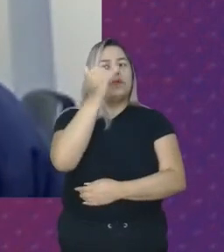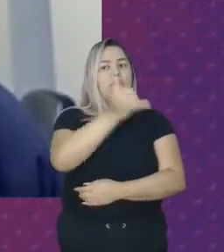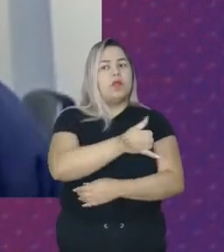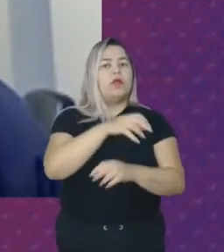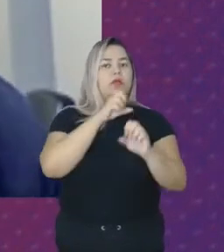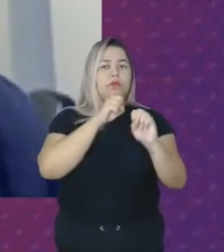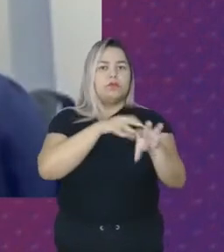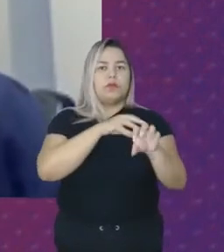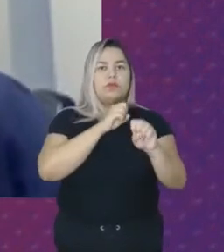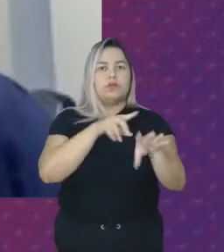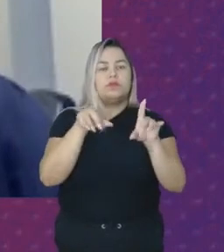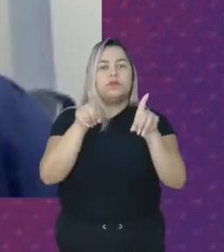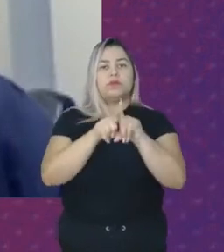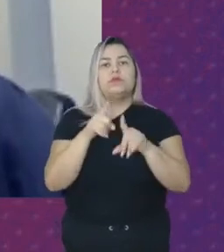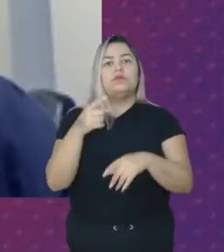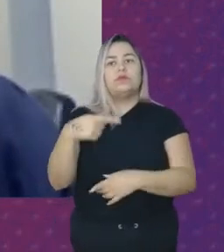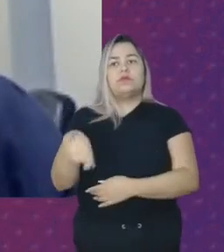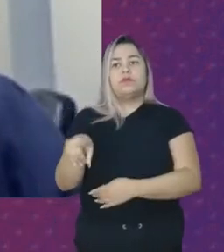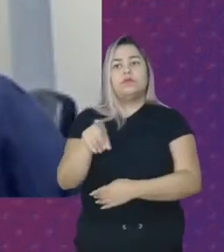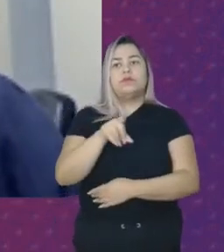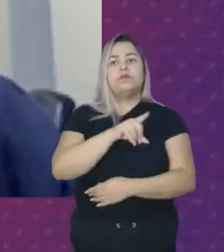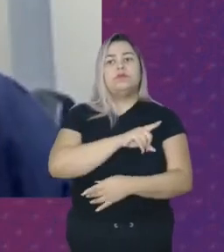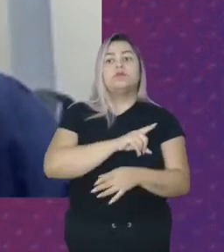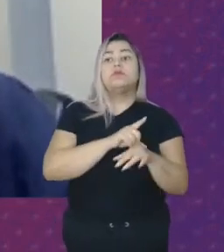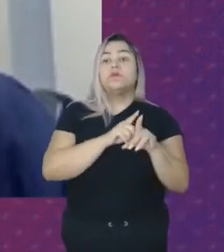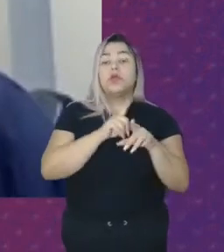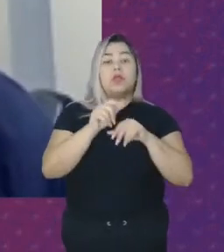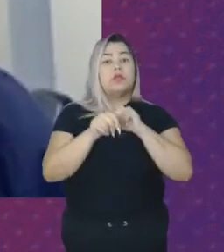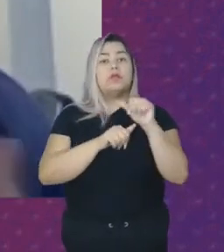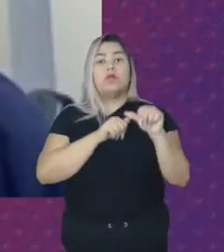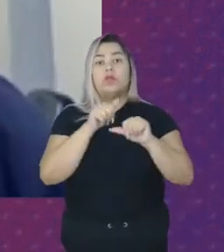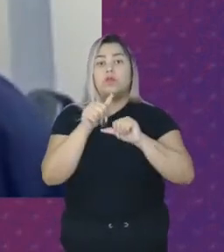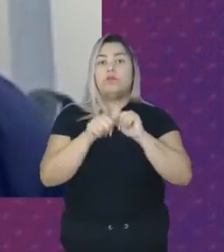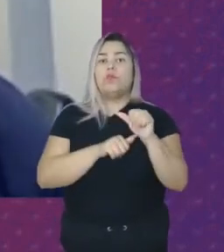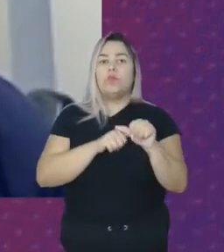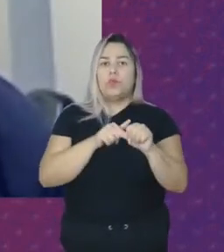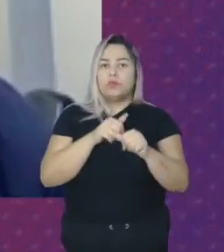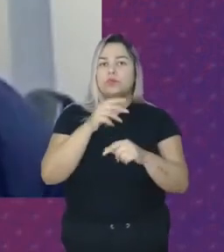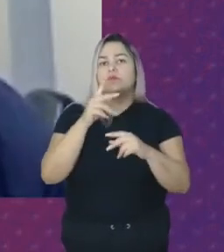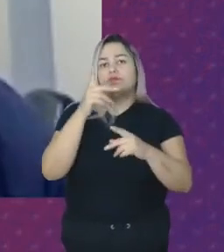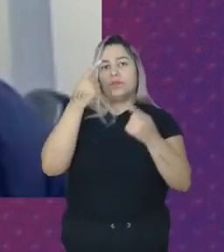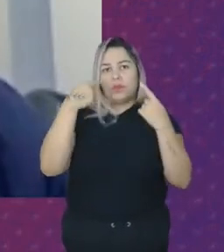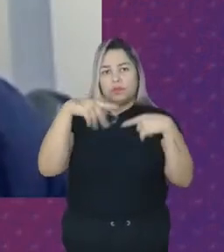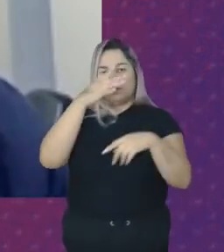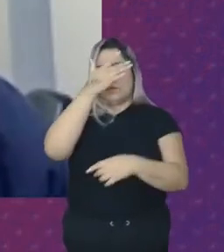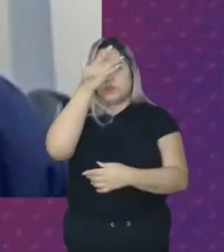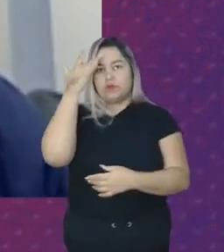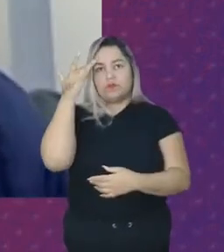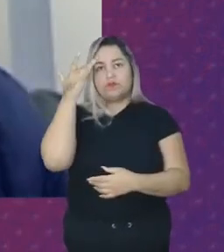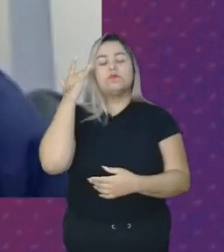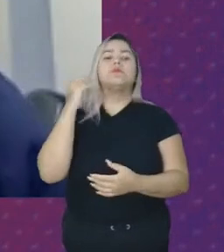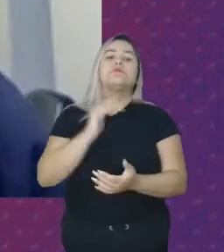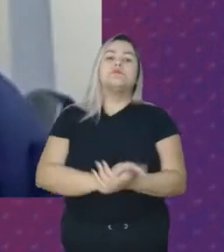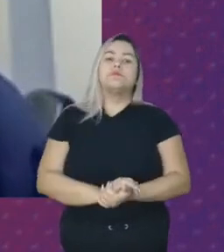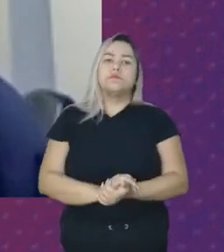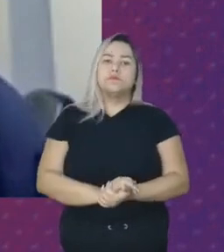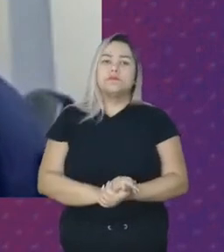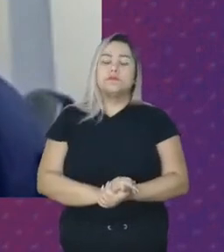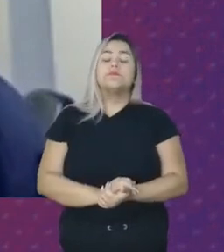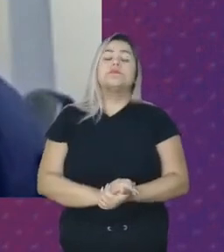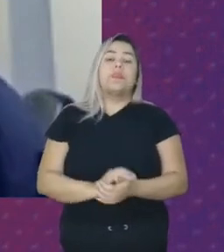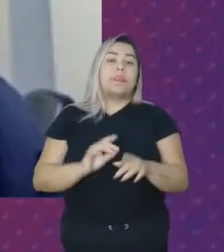a educação sozinha ela não muda o mundo, mas a educação ela muda as pessoas. Apostar